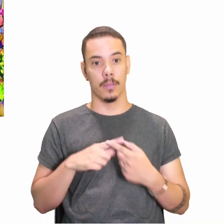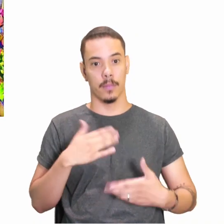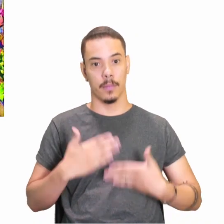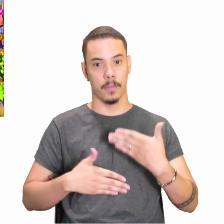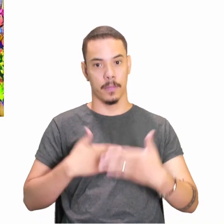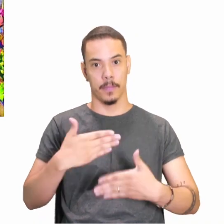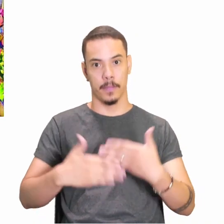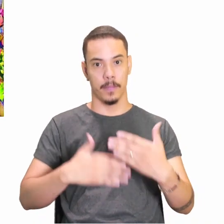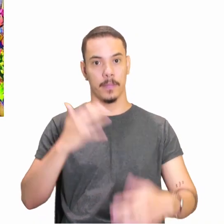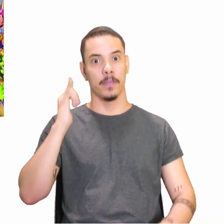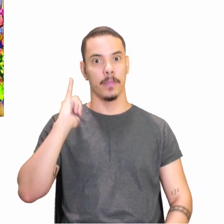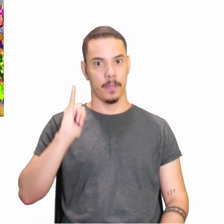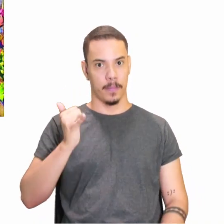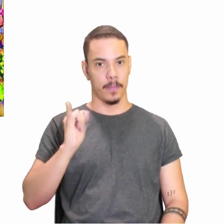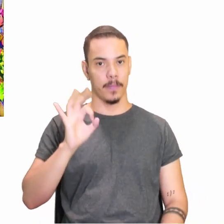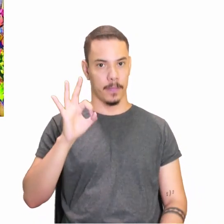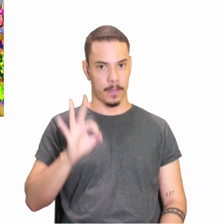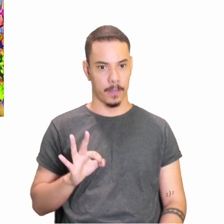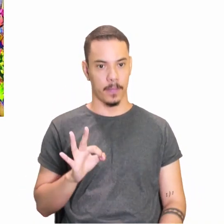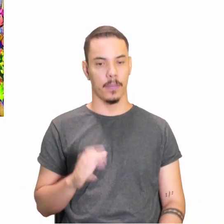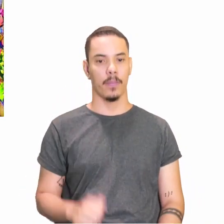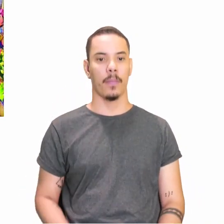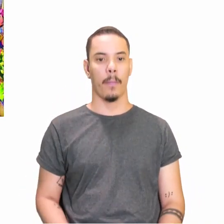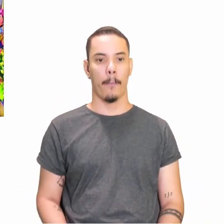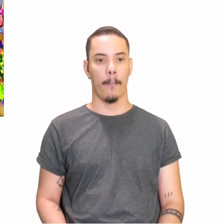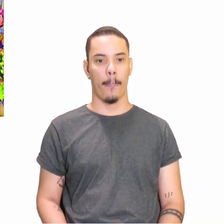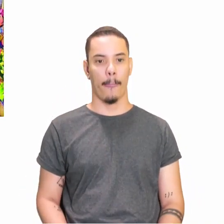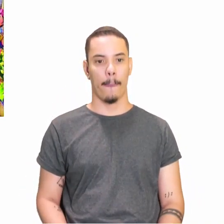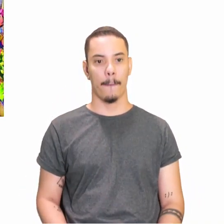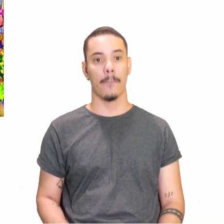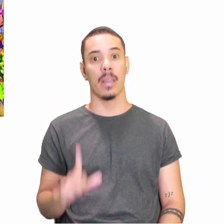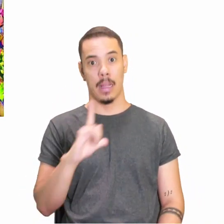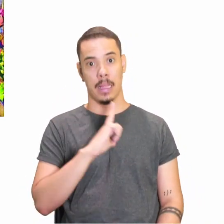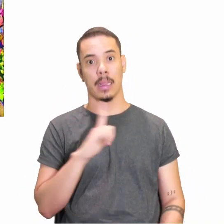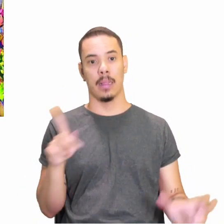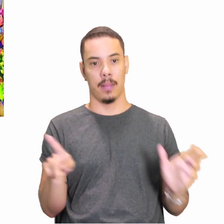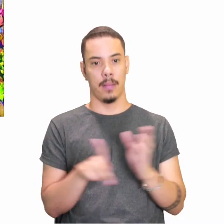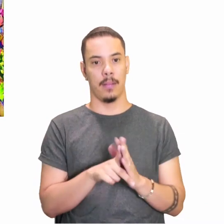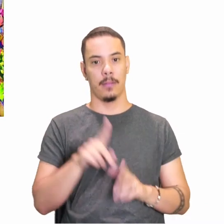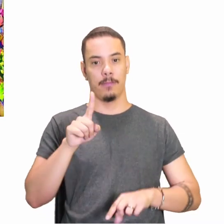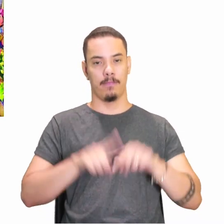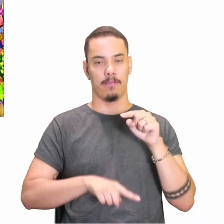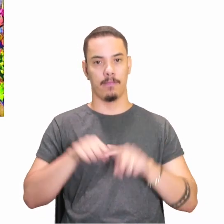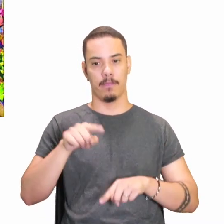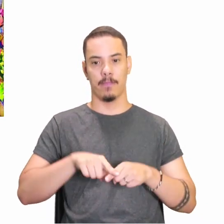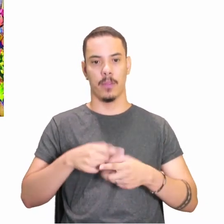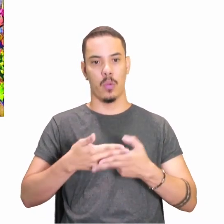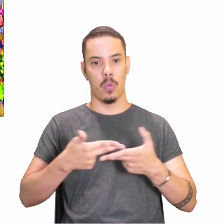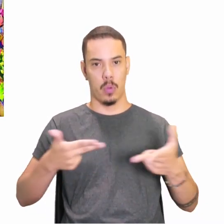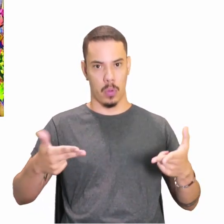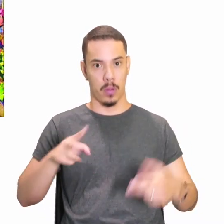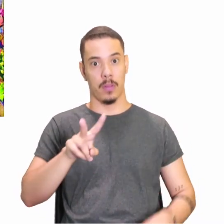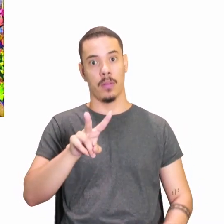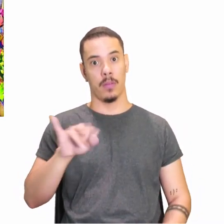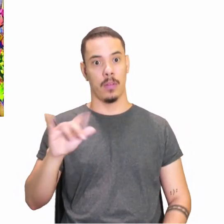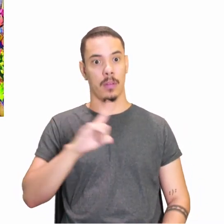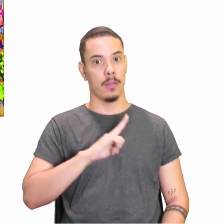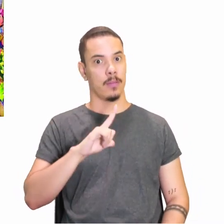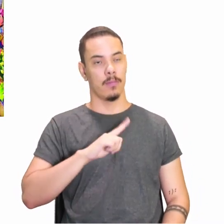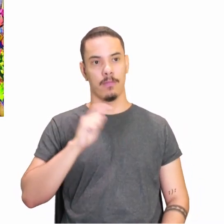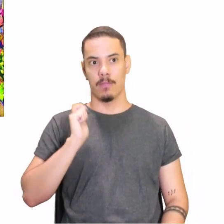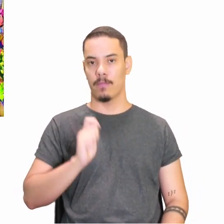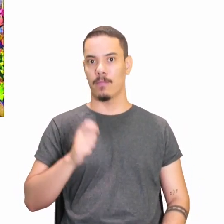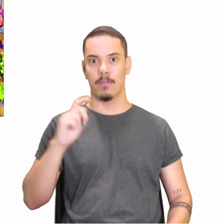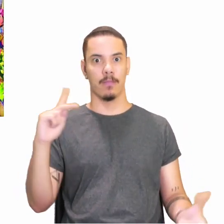com narrativa, certo? Se é narrativa, ele possui elementos, né? E vai ter aí algo